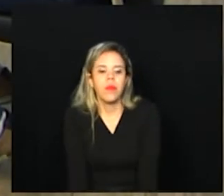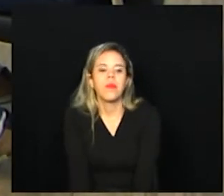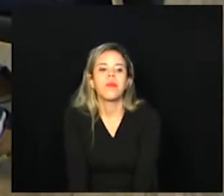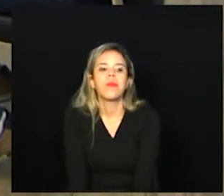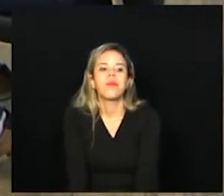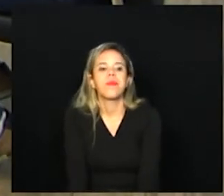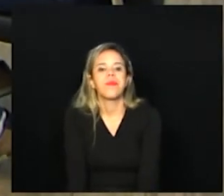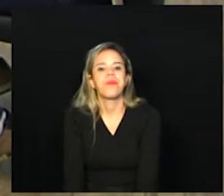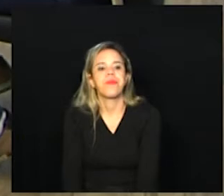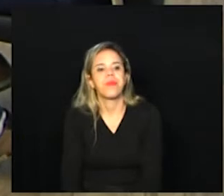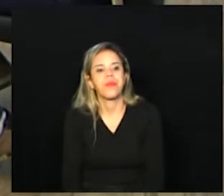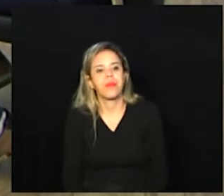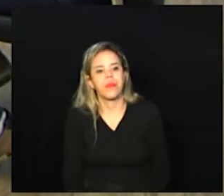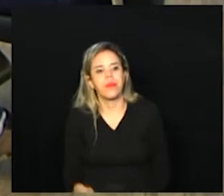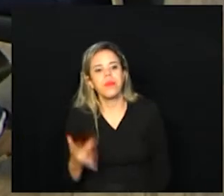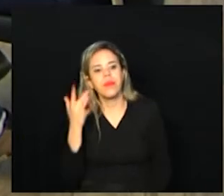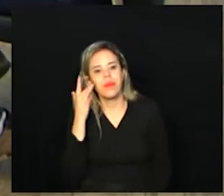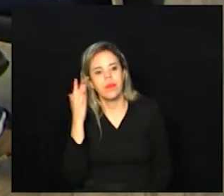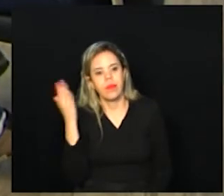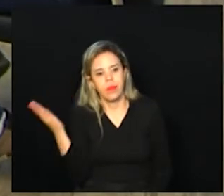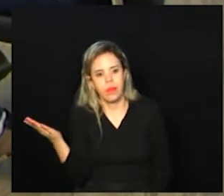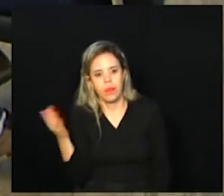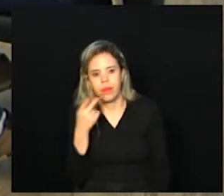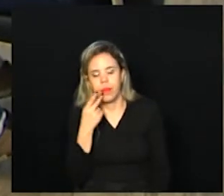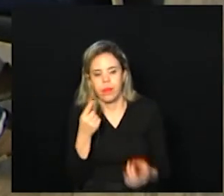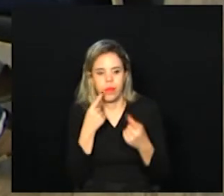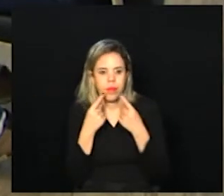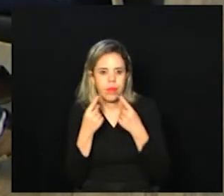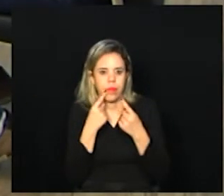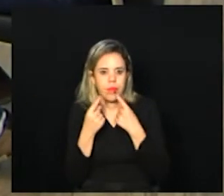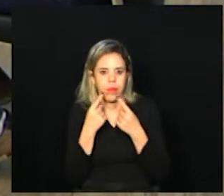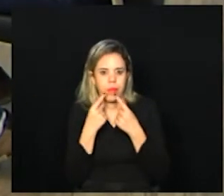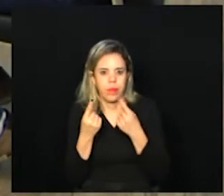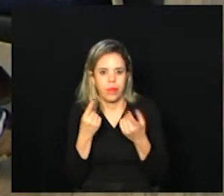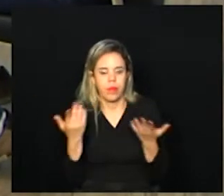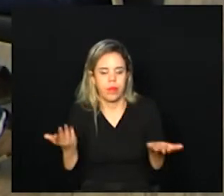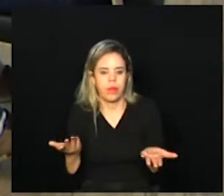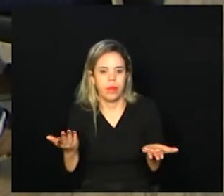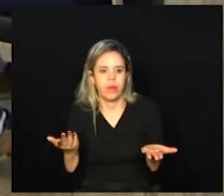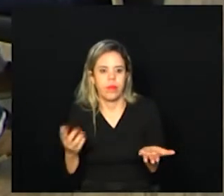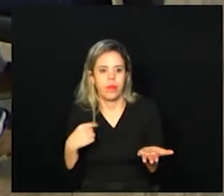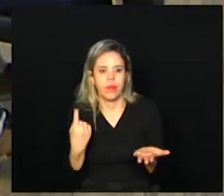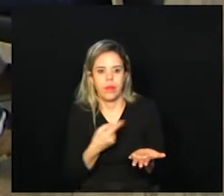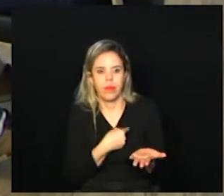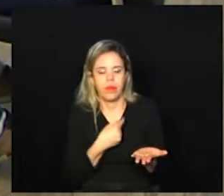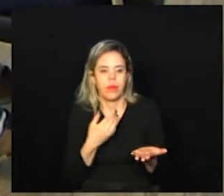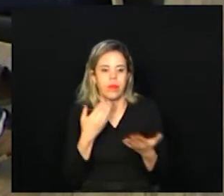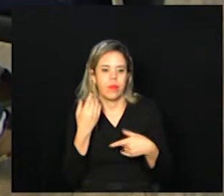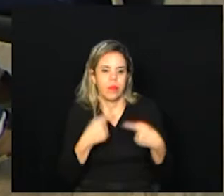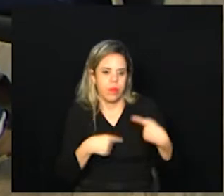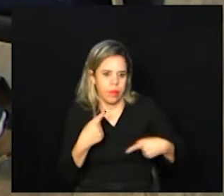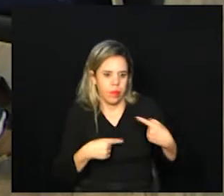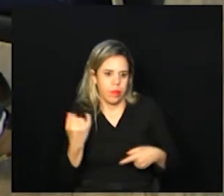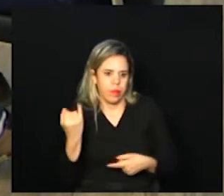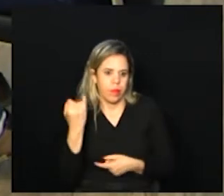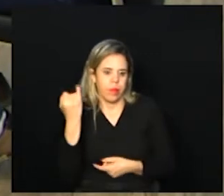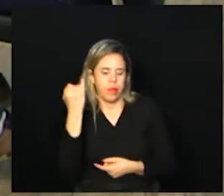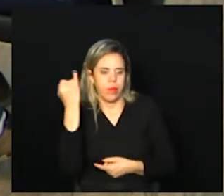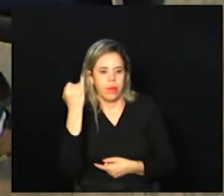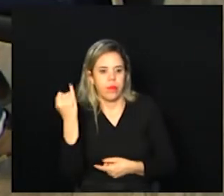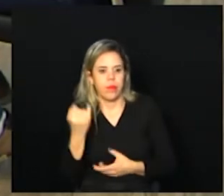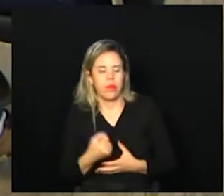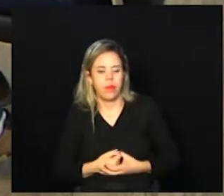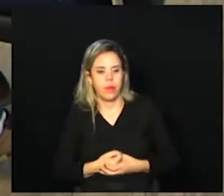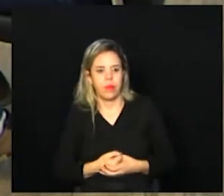Não, eu acho que isso queria dialogar com isso que a Fábia coloca, né? Quando nós debatemos, né, a importância e assim,